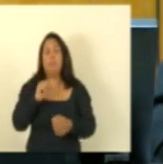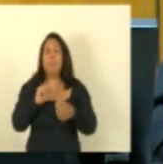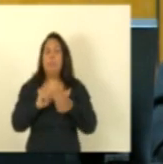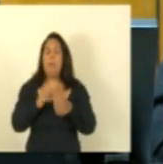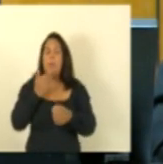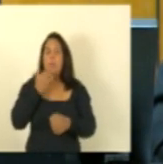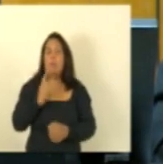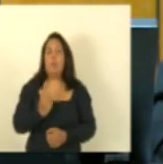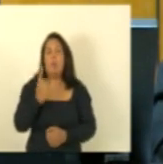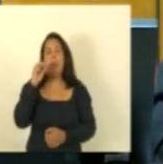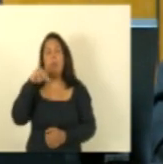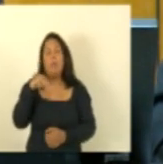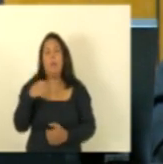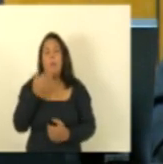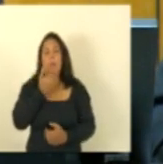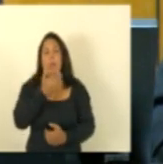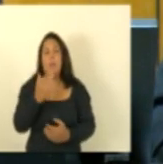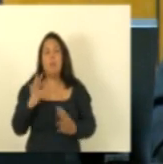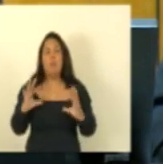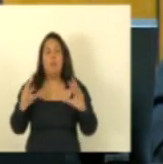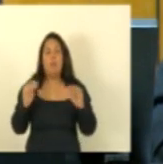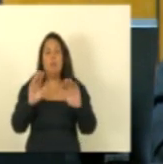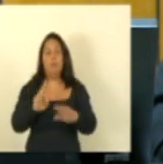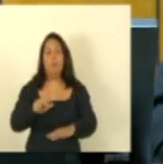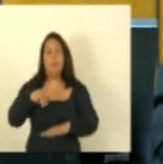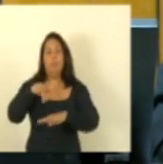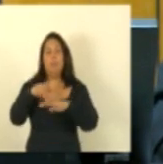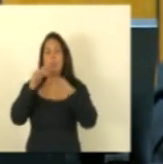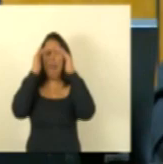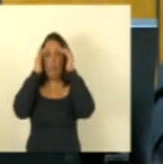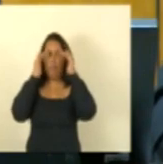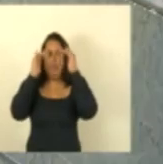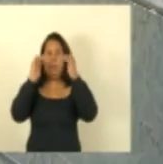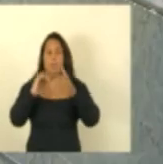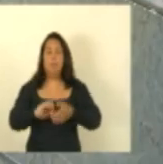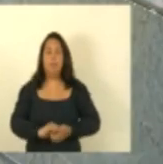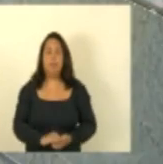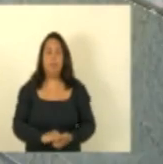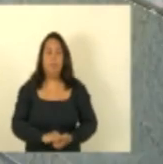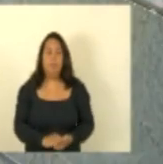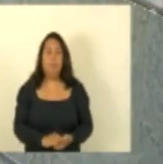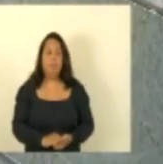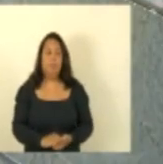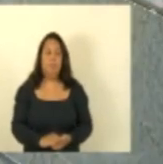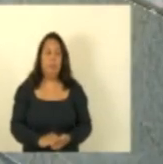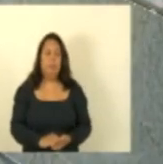silêncio e nesse momento eu solicito a todos também se coloquem em posição de respeito.